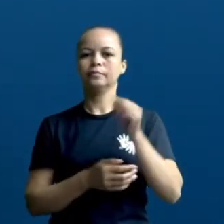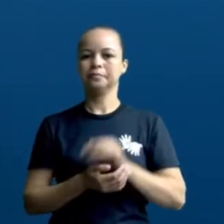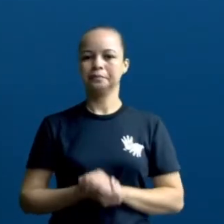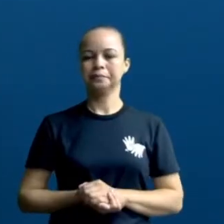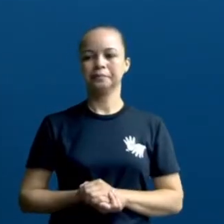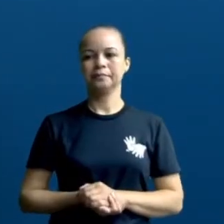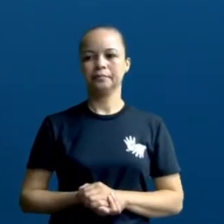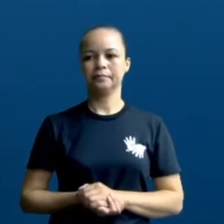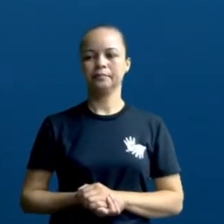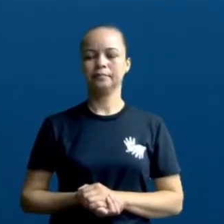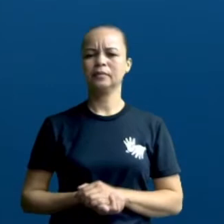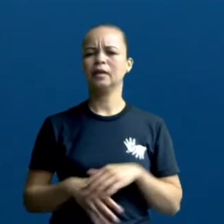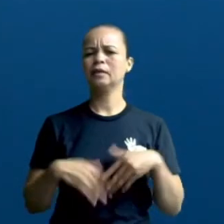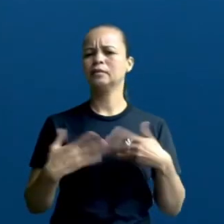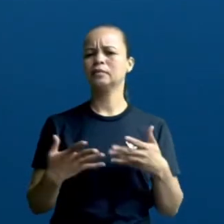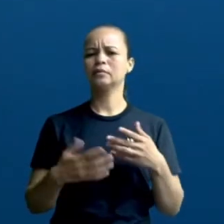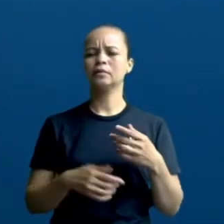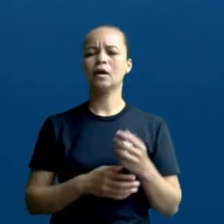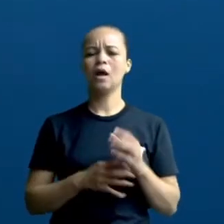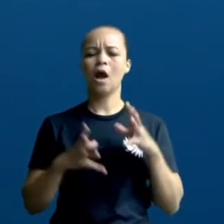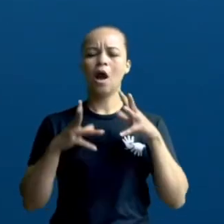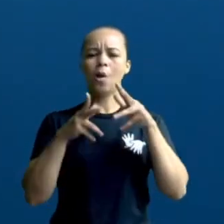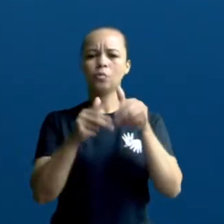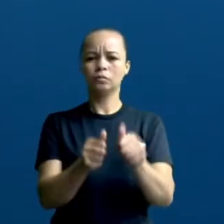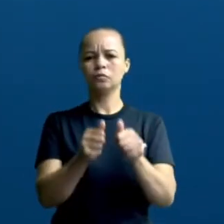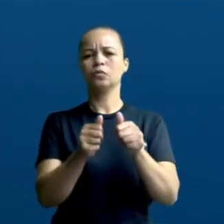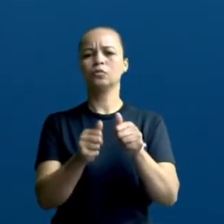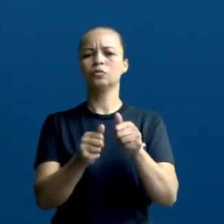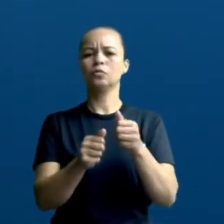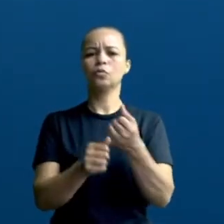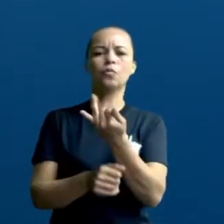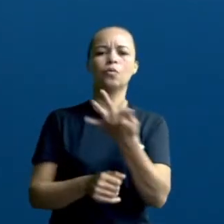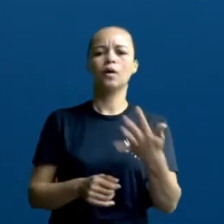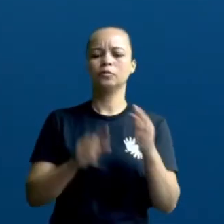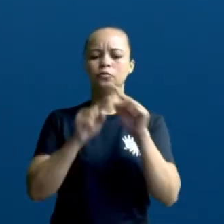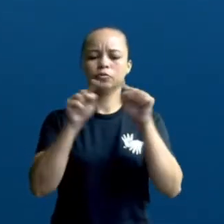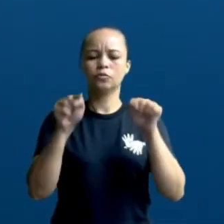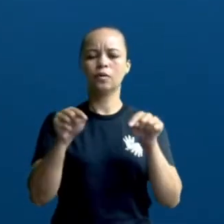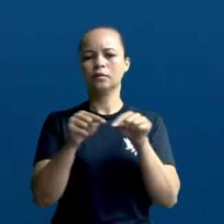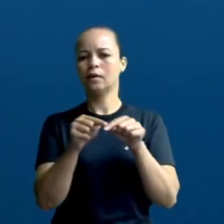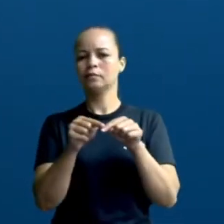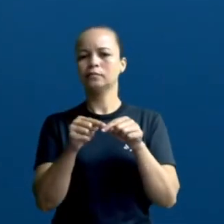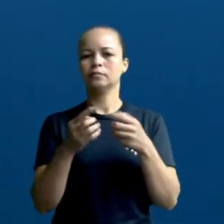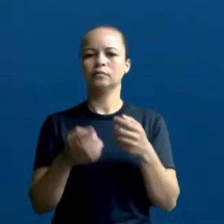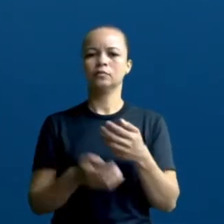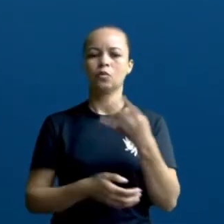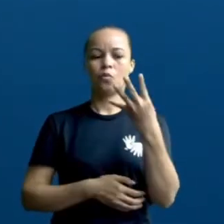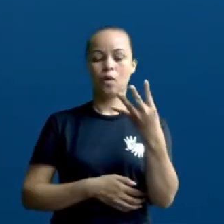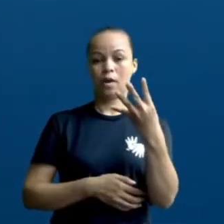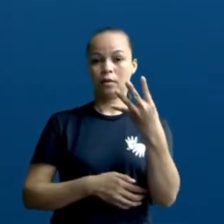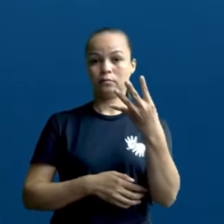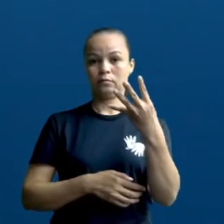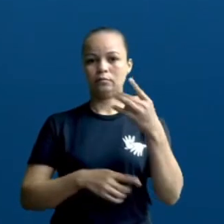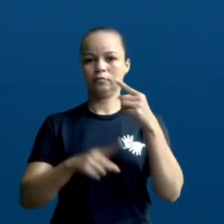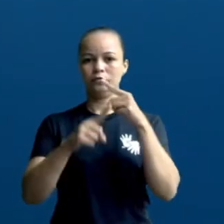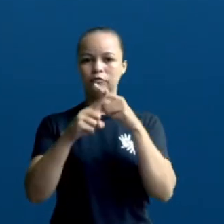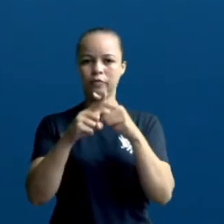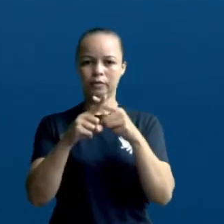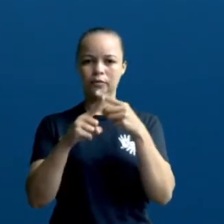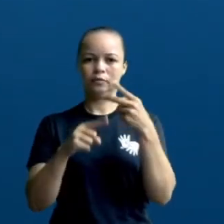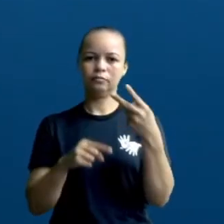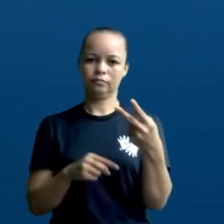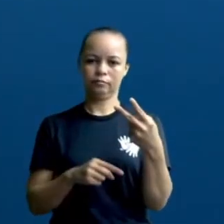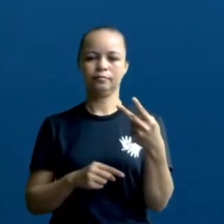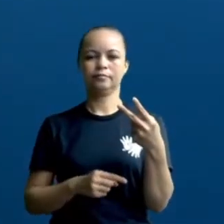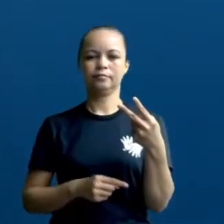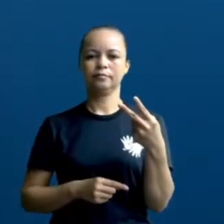altura. Tá certo? Ao todo, quantos quadradinhos? 4 vezes